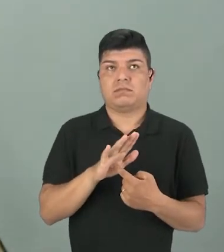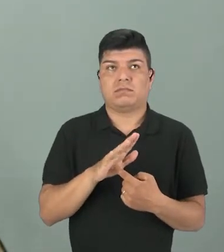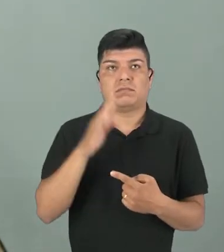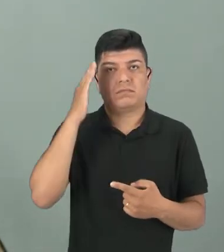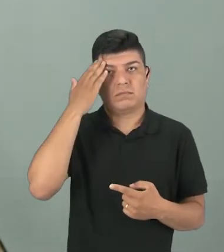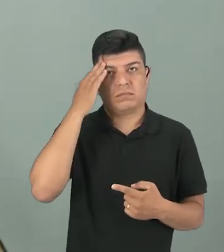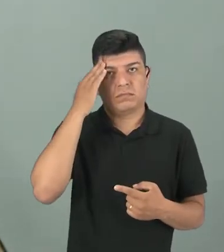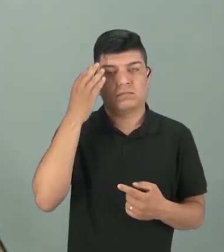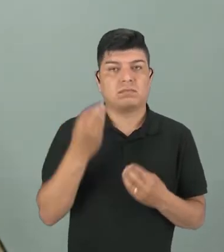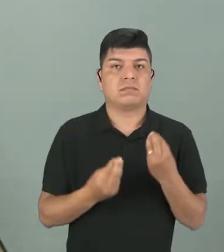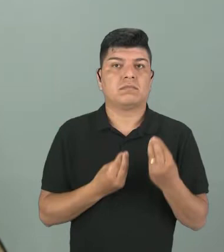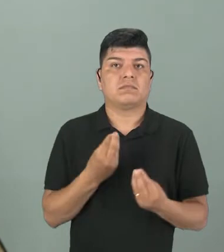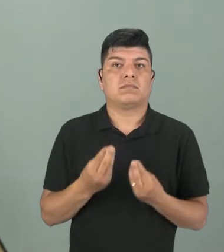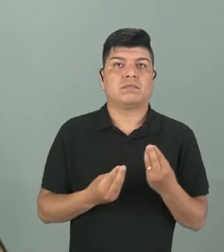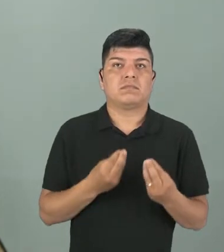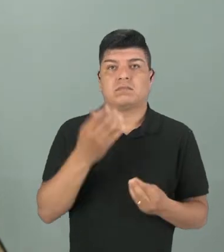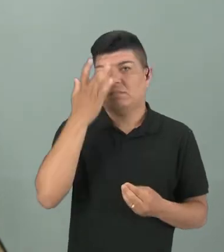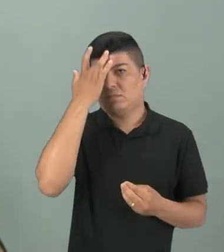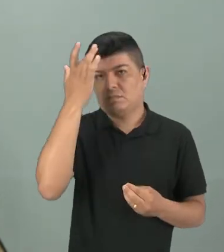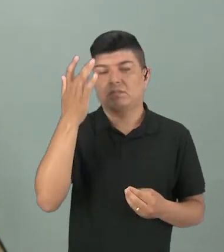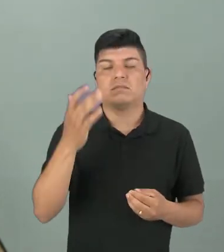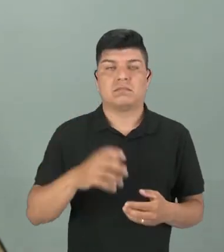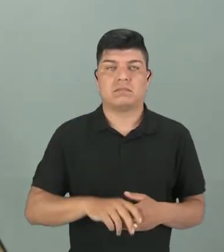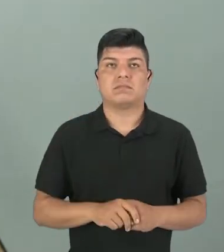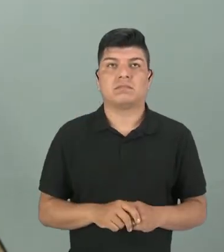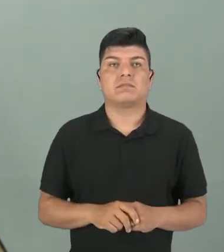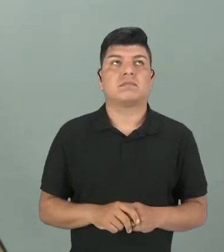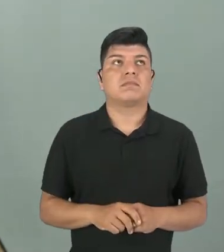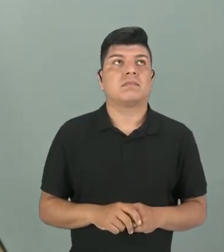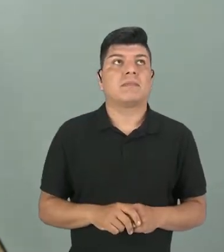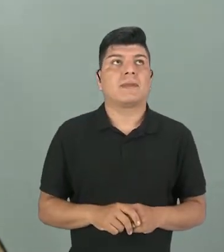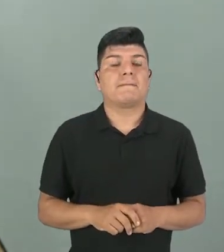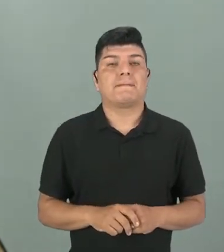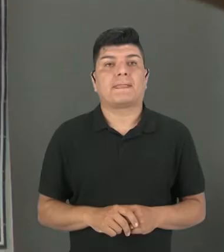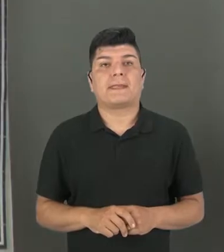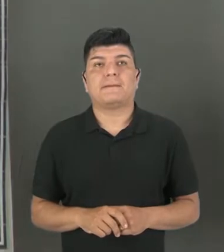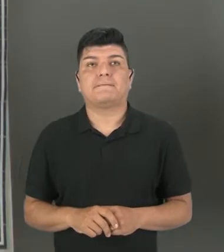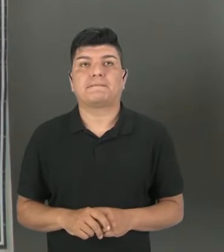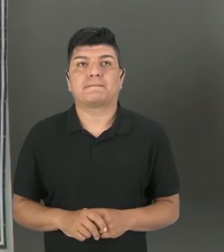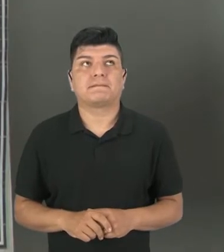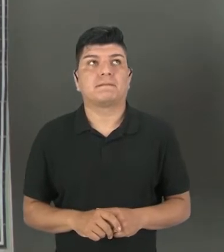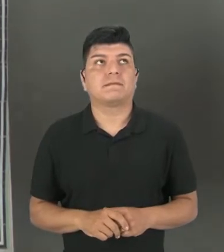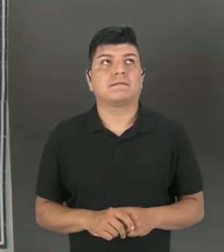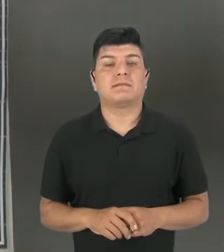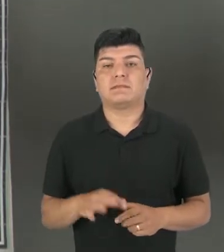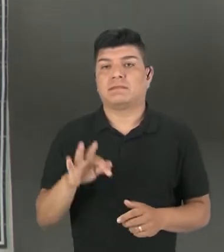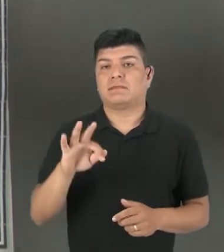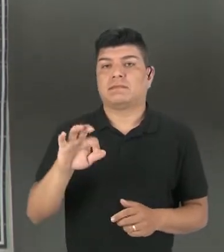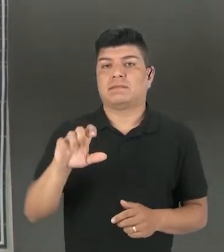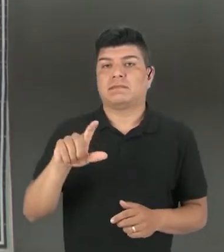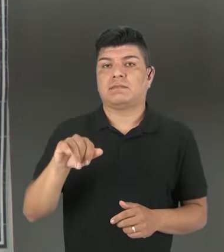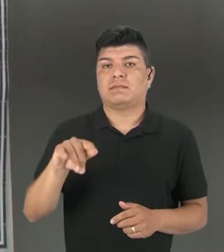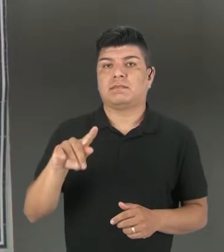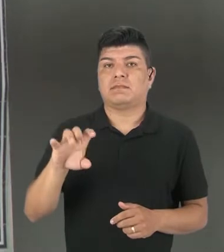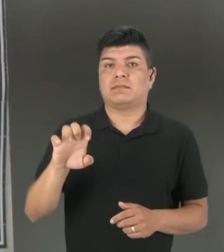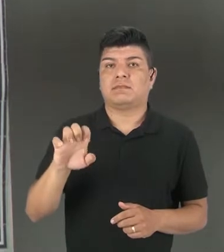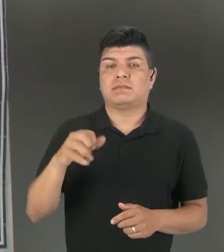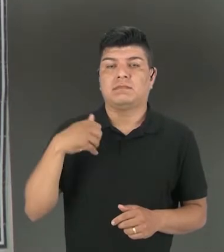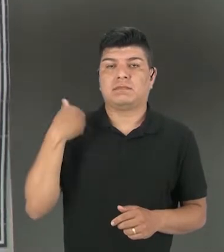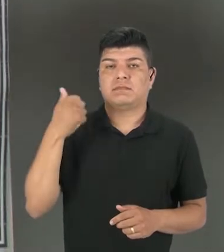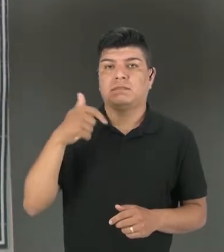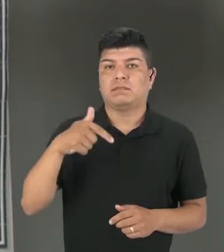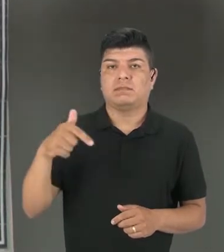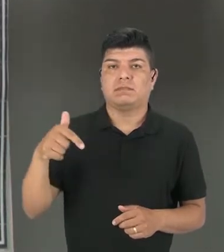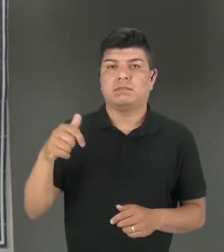vocês entenderem com mais facilidade, certo? Então, vamos lá. Felipe Amorim, de 17